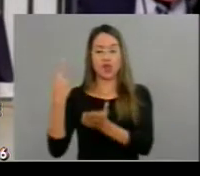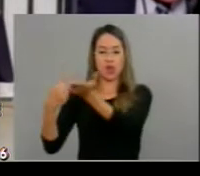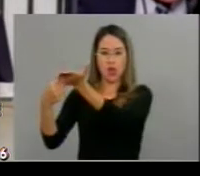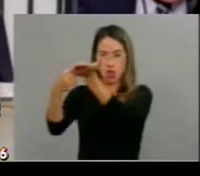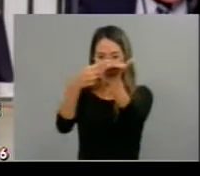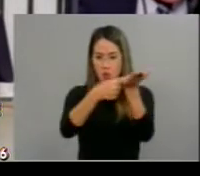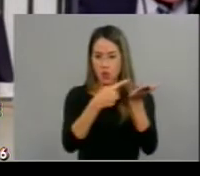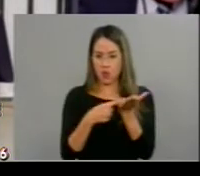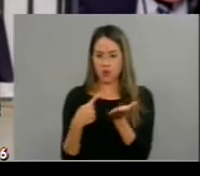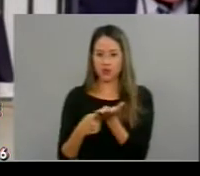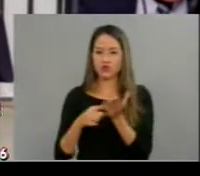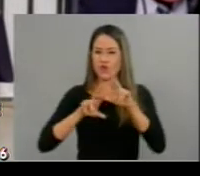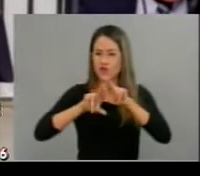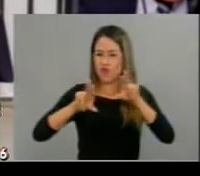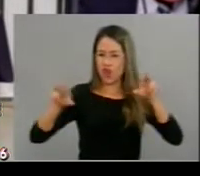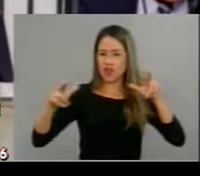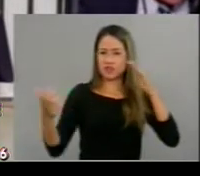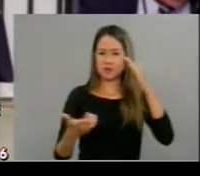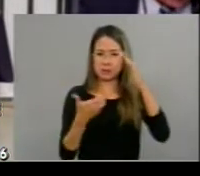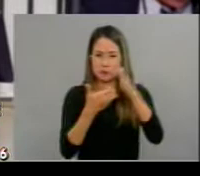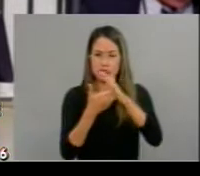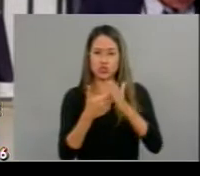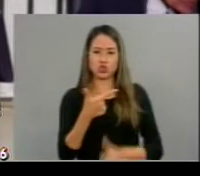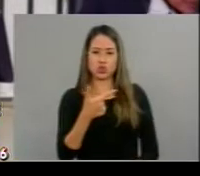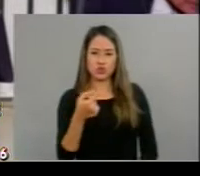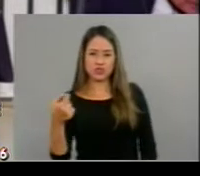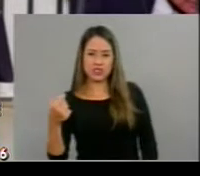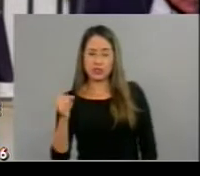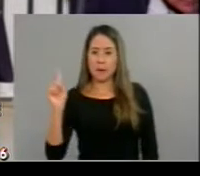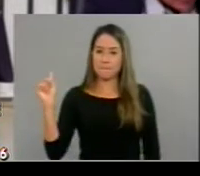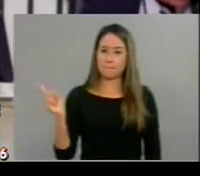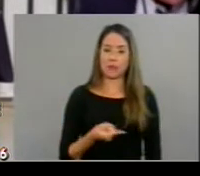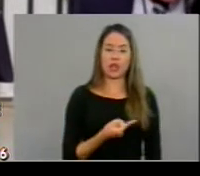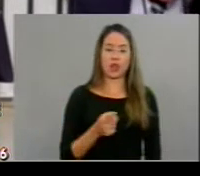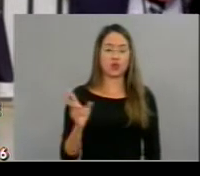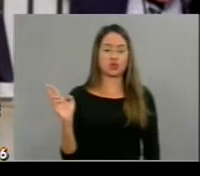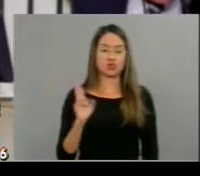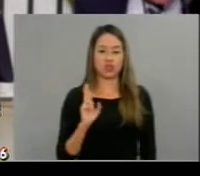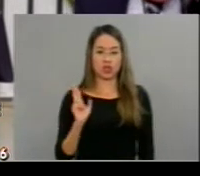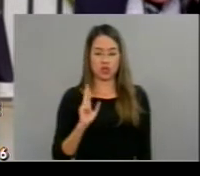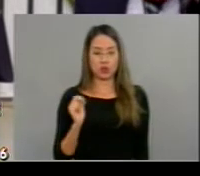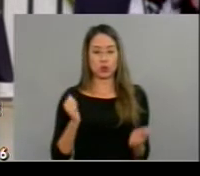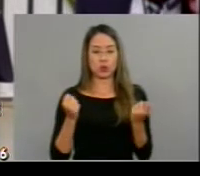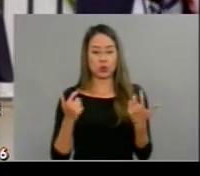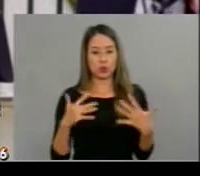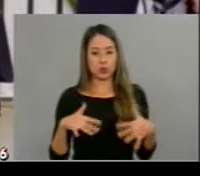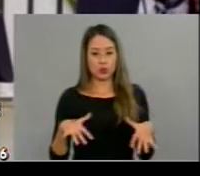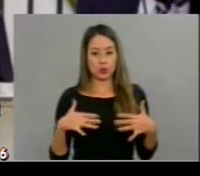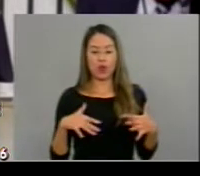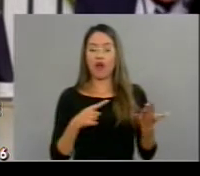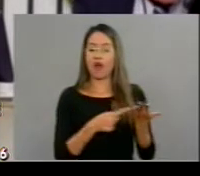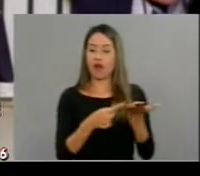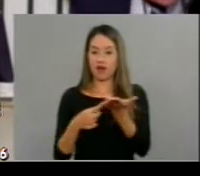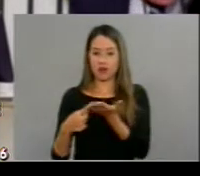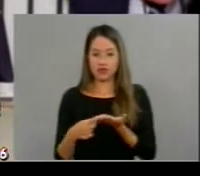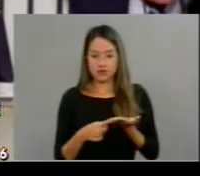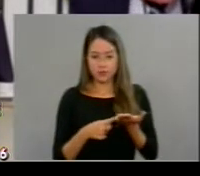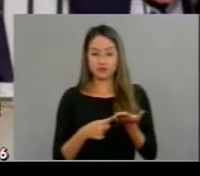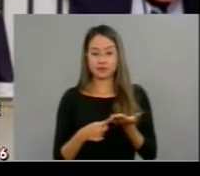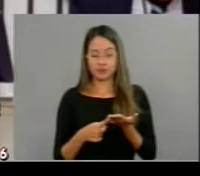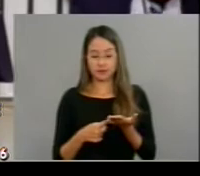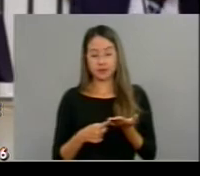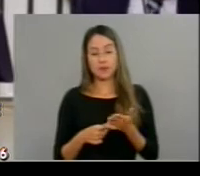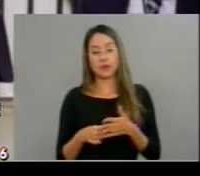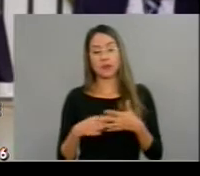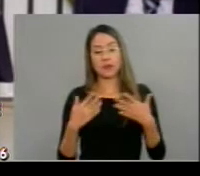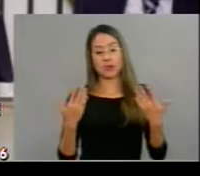várias empresas, acordos altos de 200, de 100 milhões de reais, e, por coincidência ou